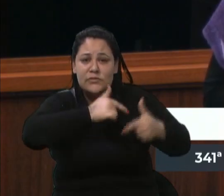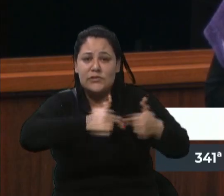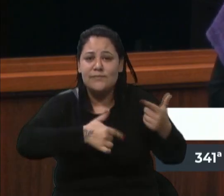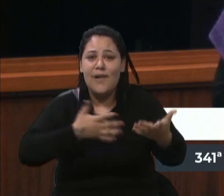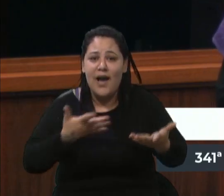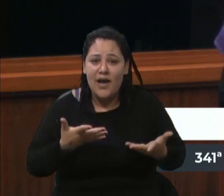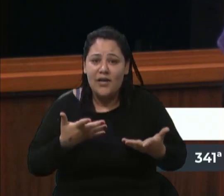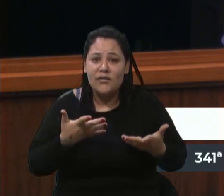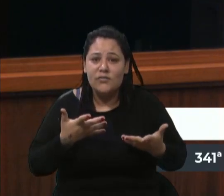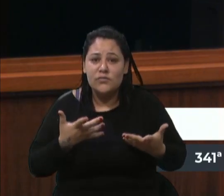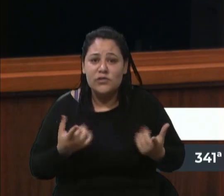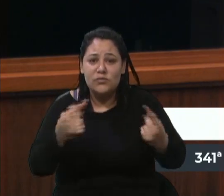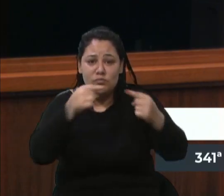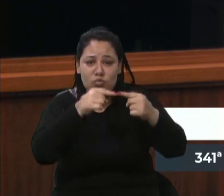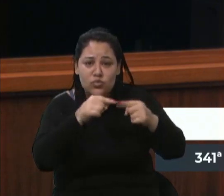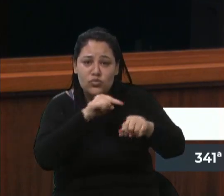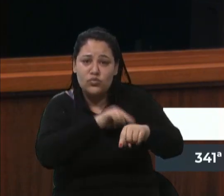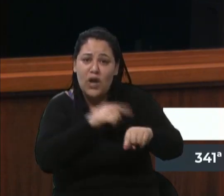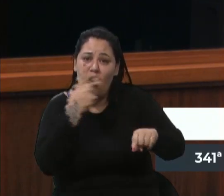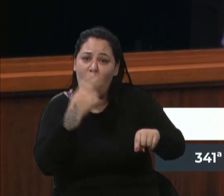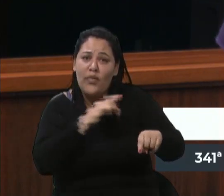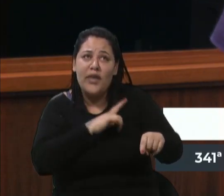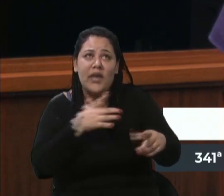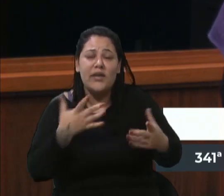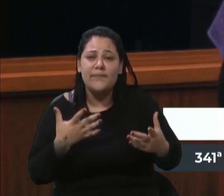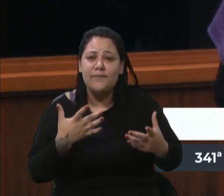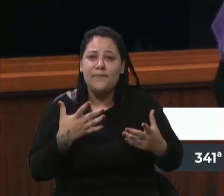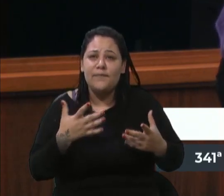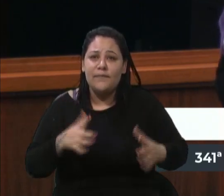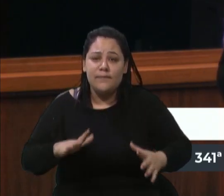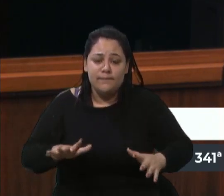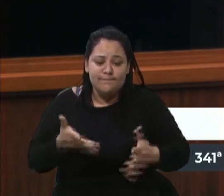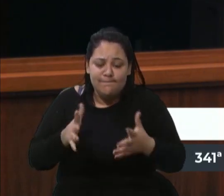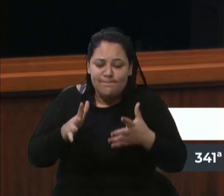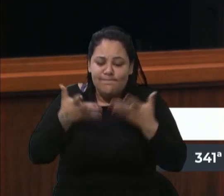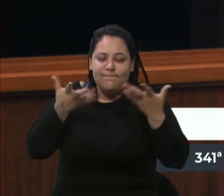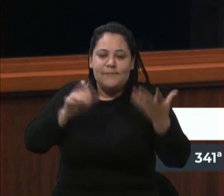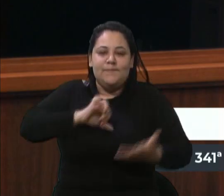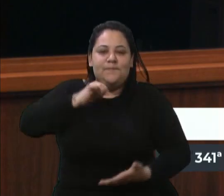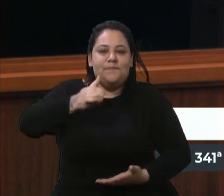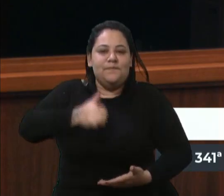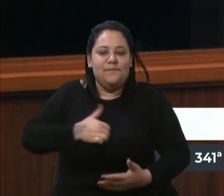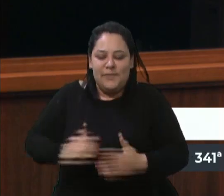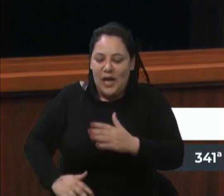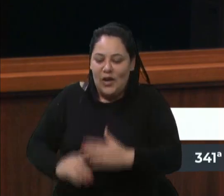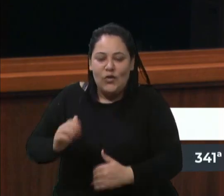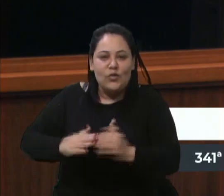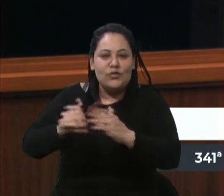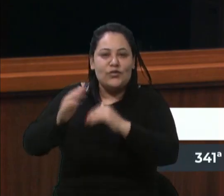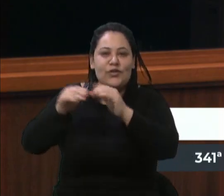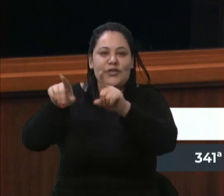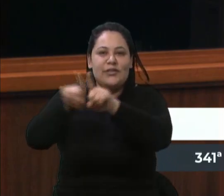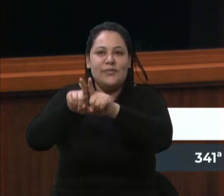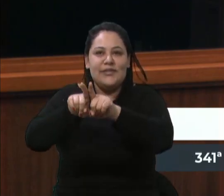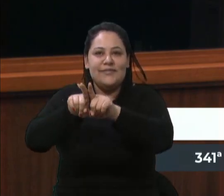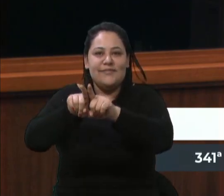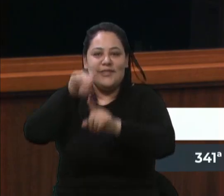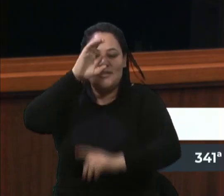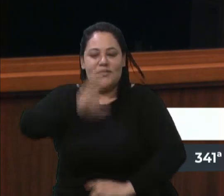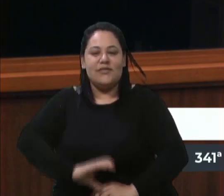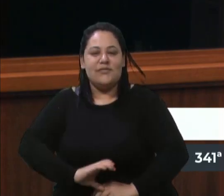mesmo tempo, elas têm uma autoestima, ela se constrói na cidadania, ela se